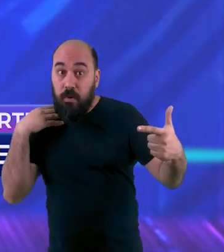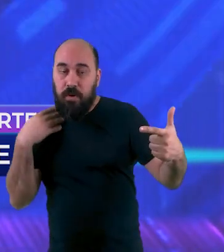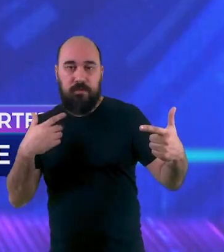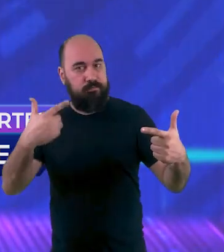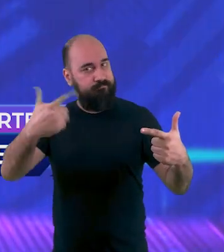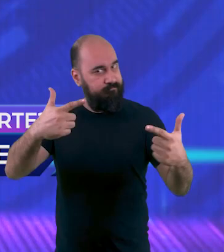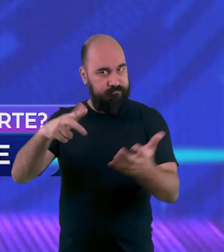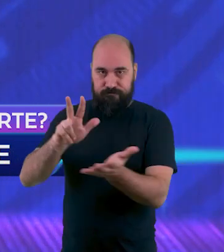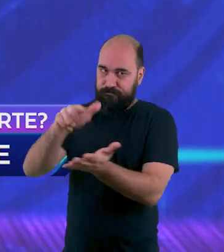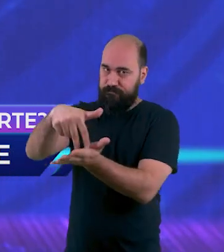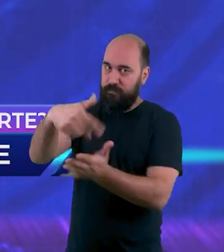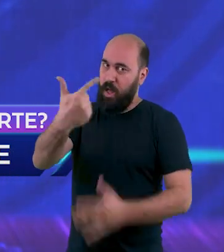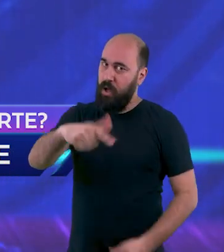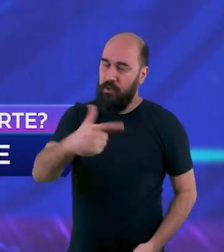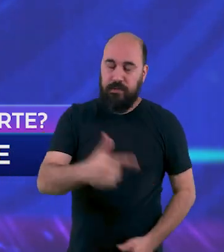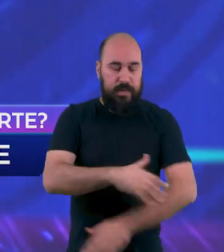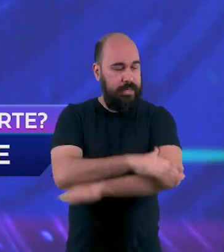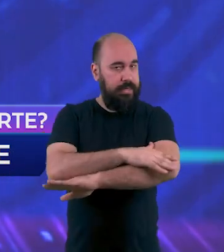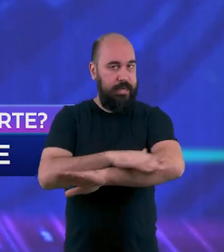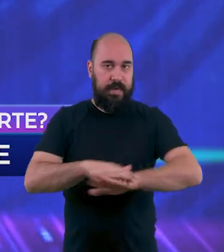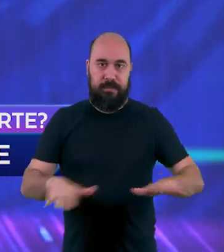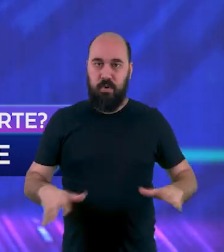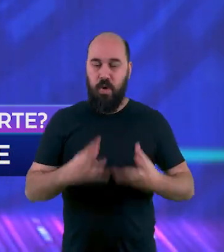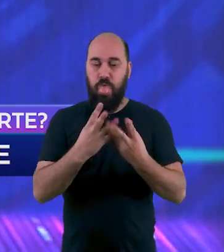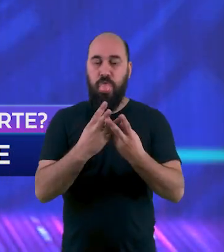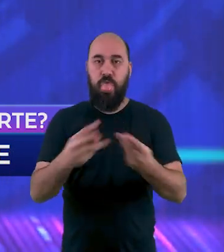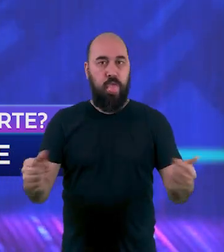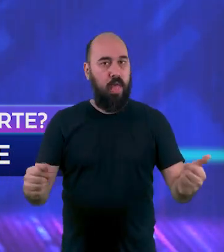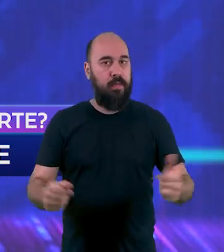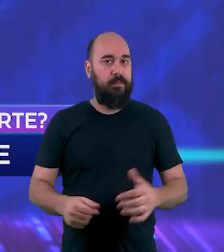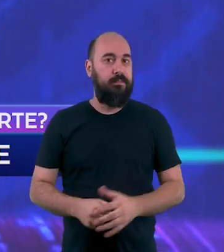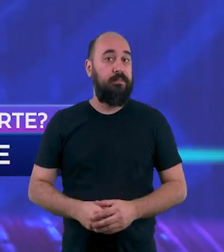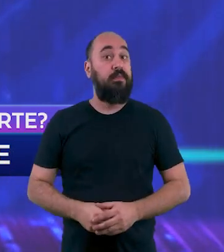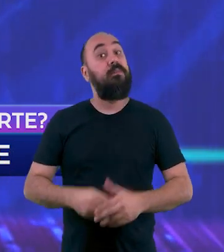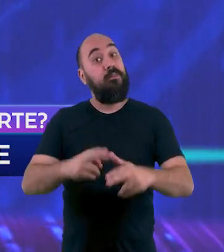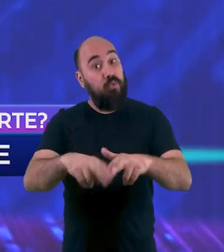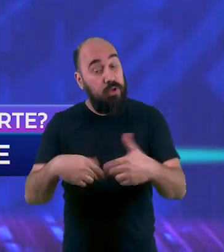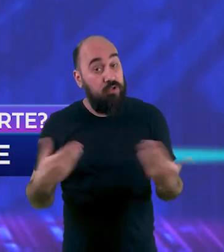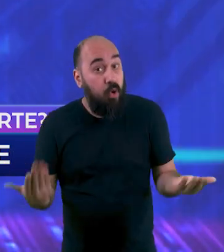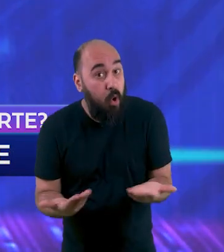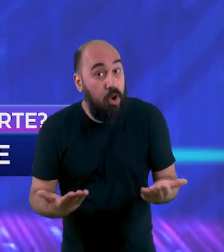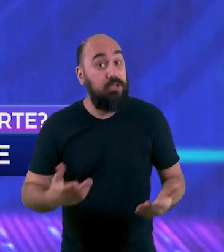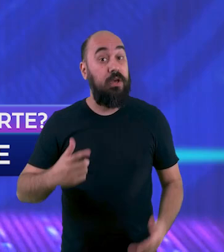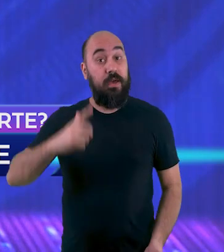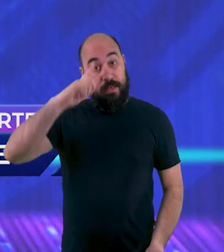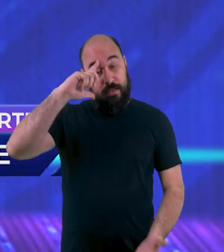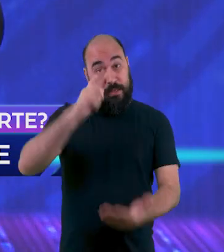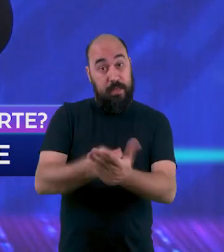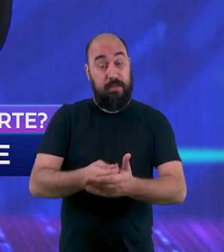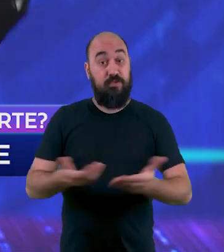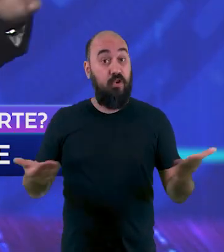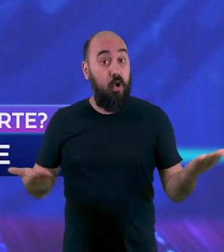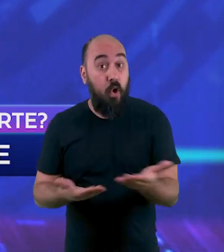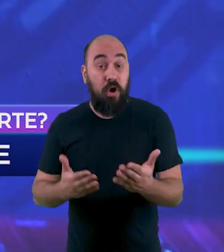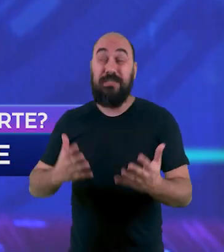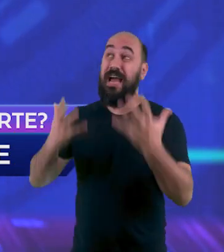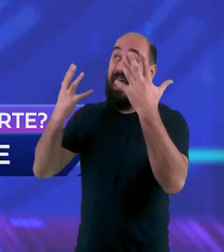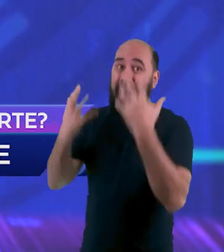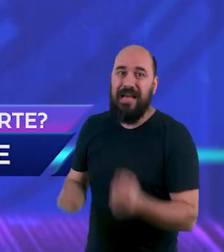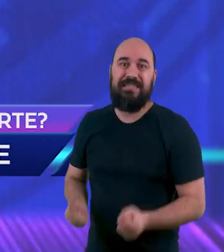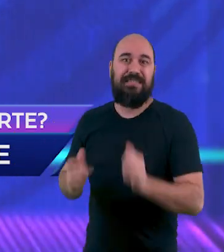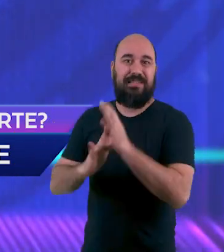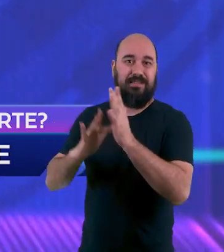Portanto, a hora e o momento da entrega são esses. Você não pode deixar para depois. Você não pode esperar